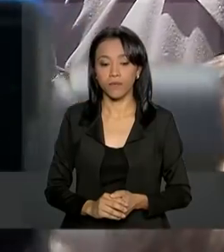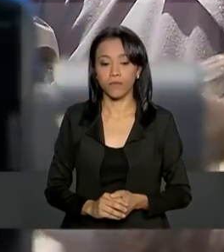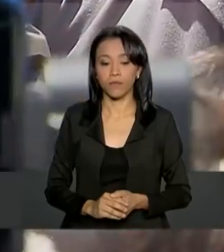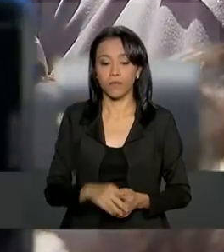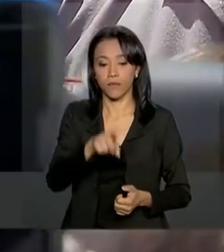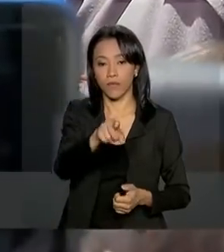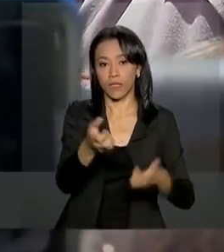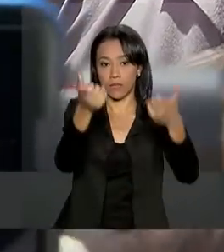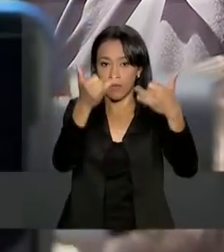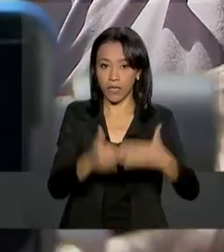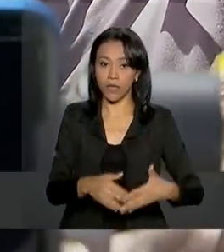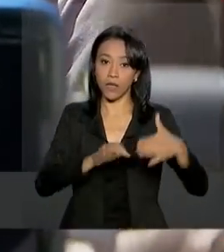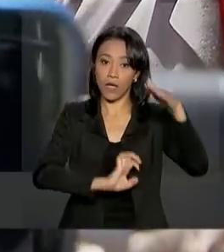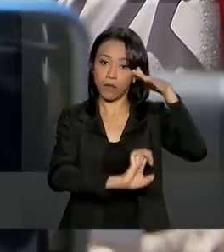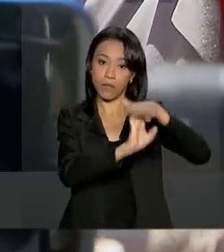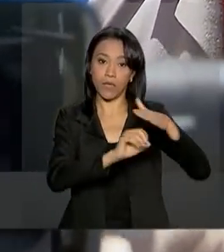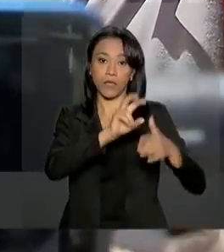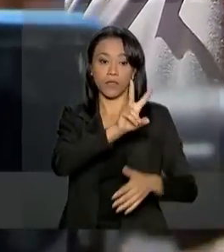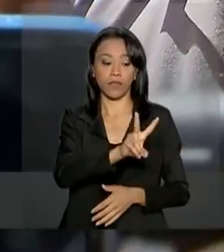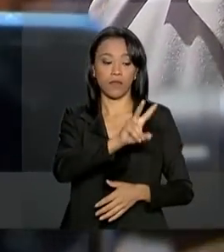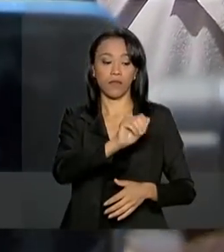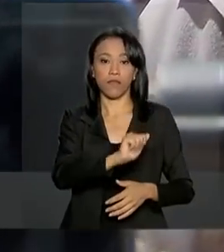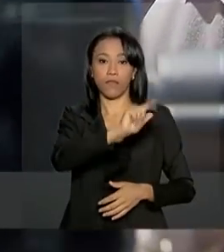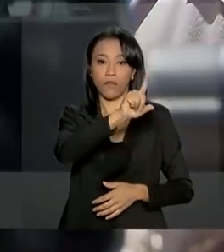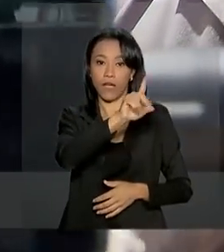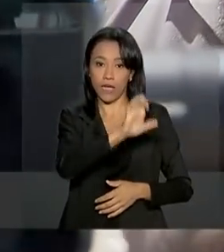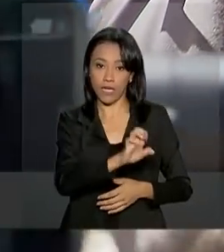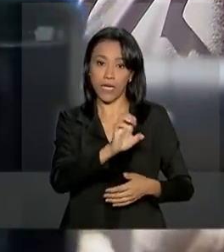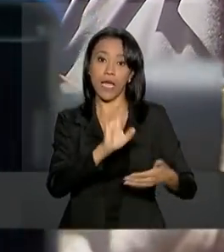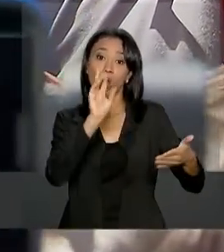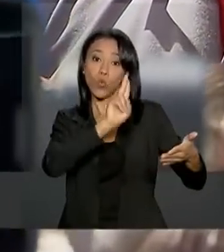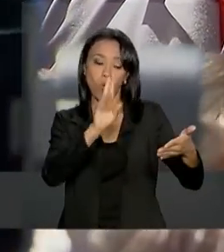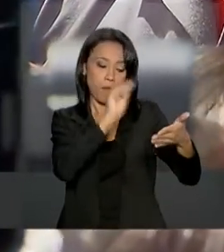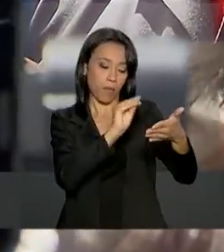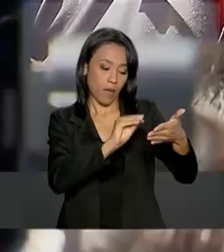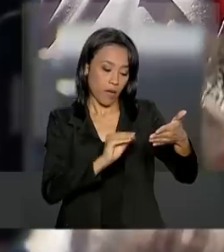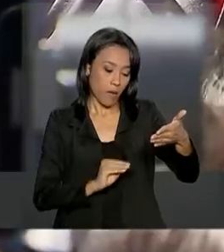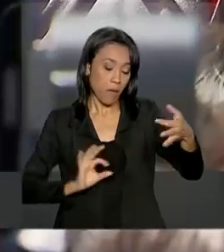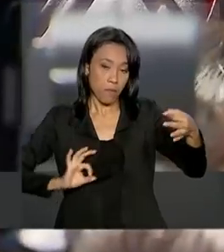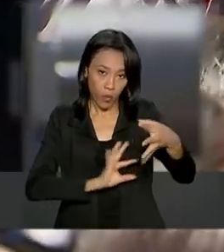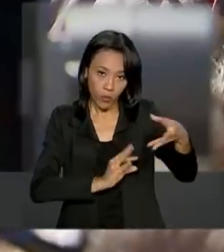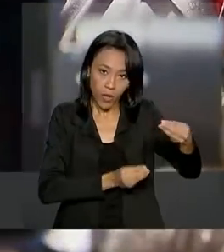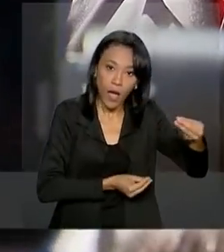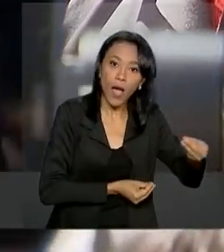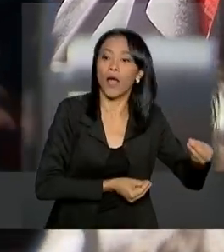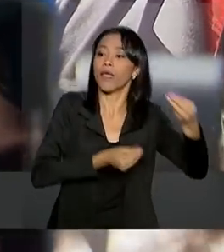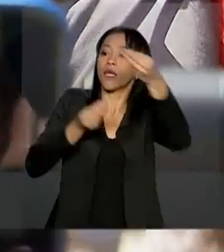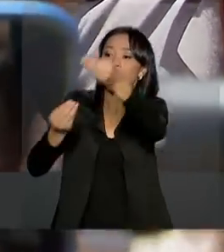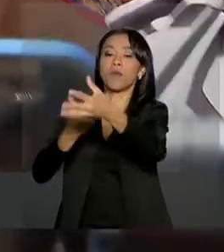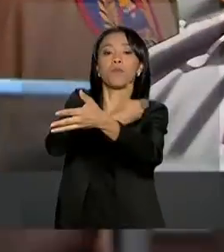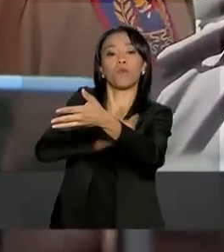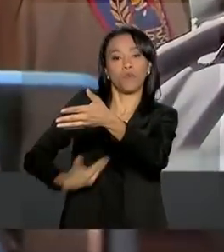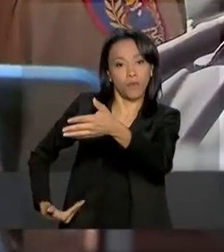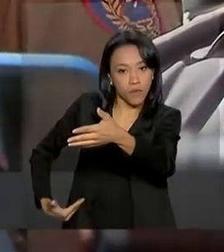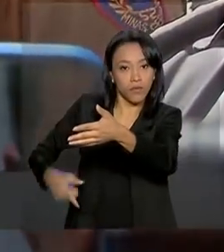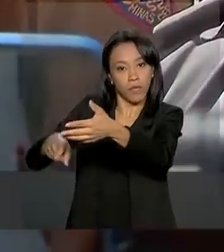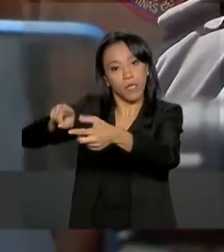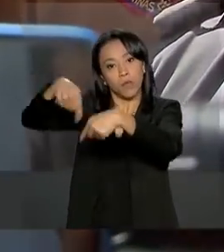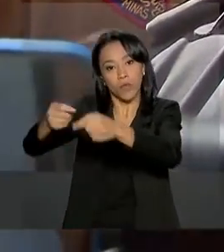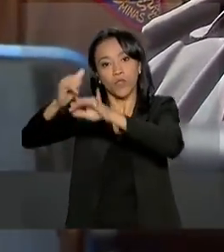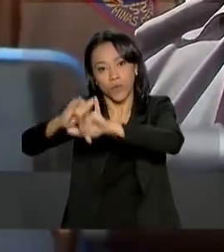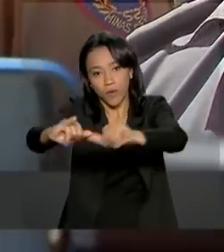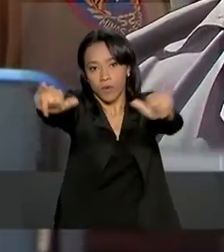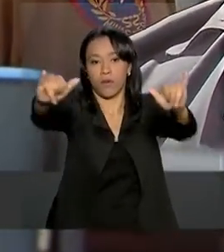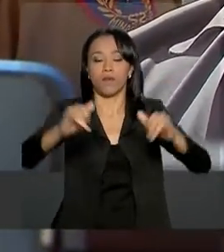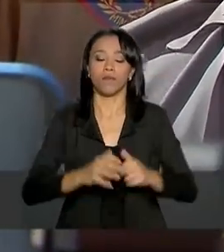Não, a Vale, ela publica a lista que ela encaminha para a gente a partir do momento que eu starto essa lista com vocês aqui. Como é que tem